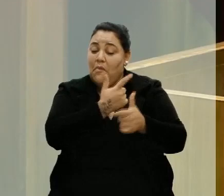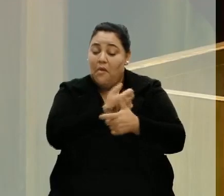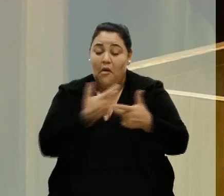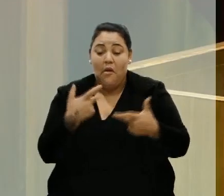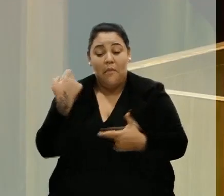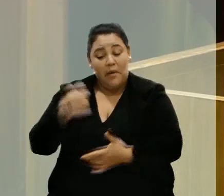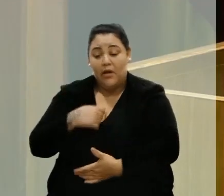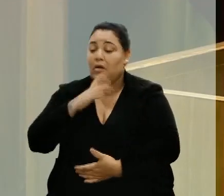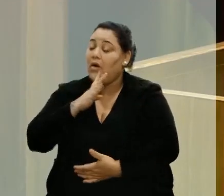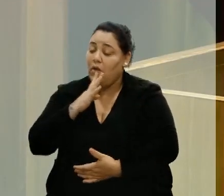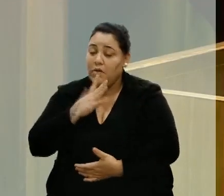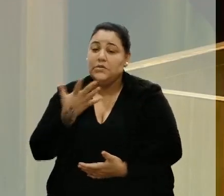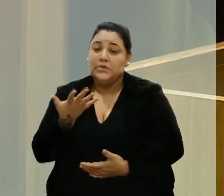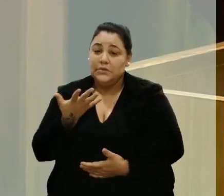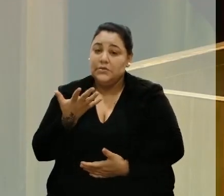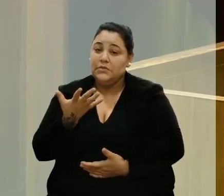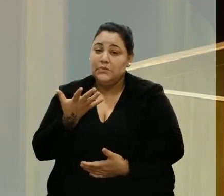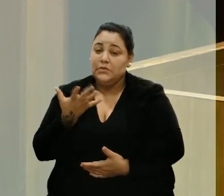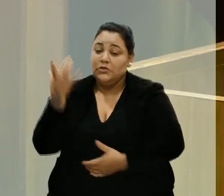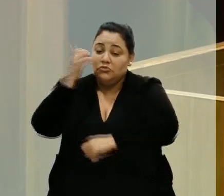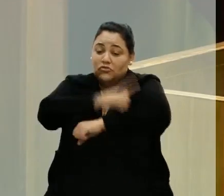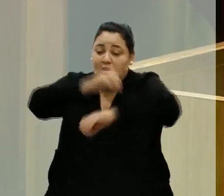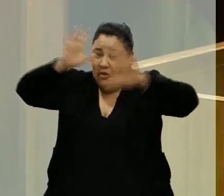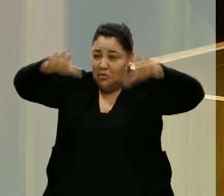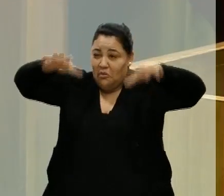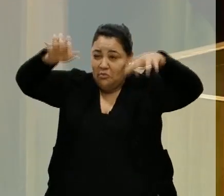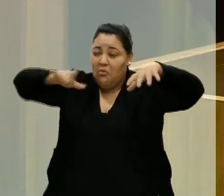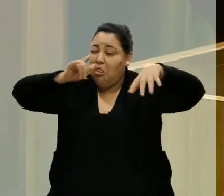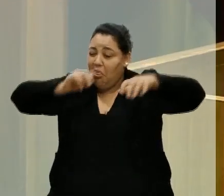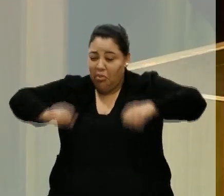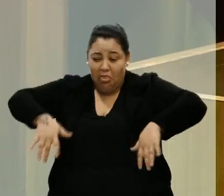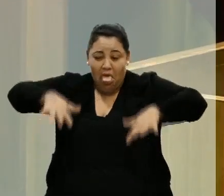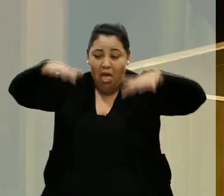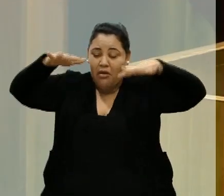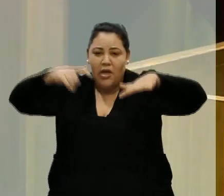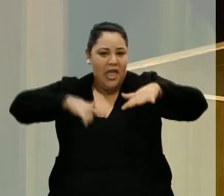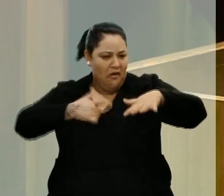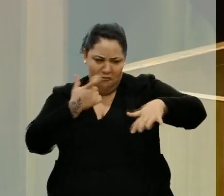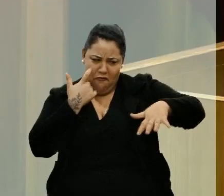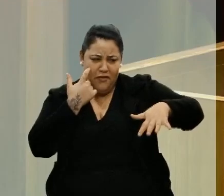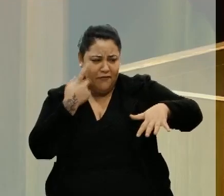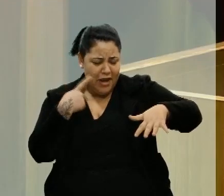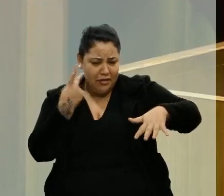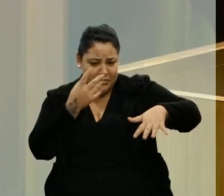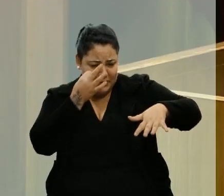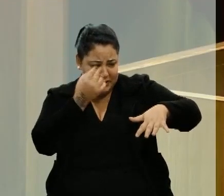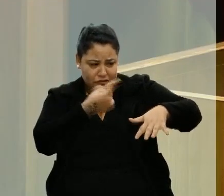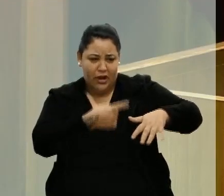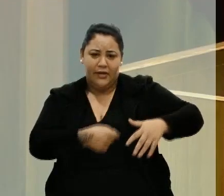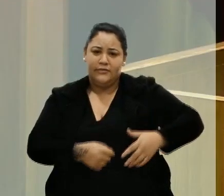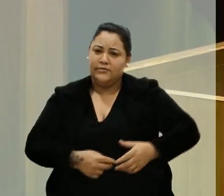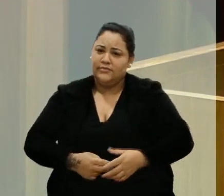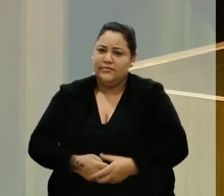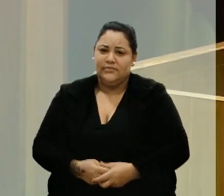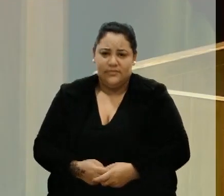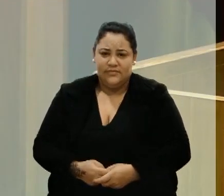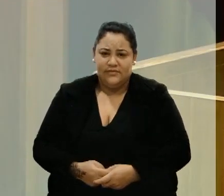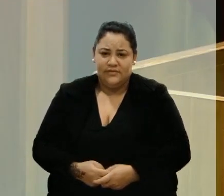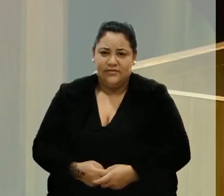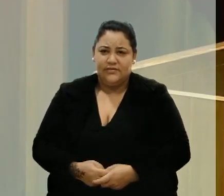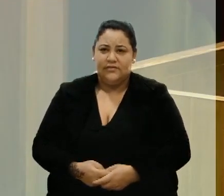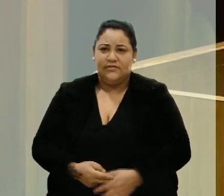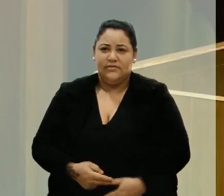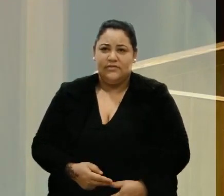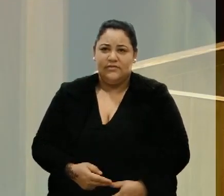conhecer. E dias de chuva, dia de alagamento, eu não vi nenhum vereador lá. Eu vi gente pegando o